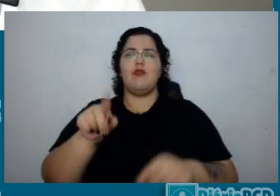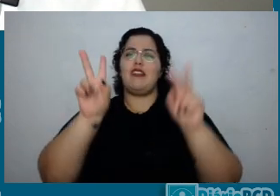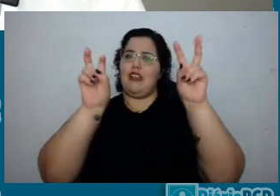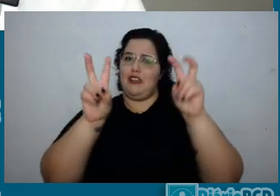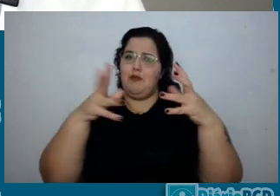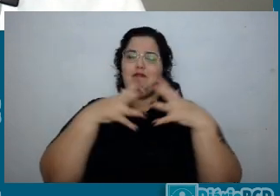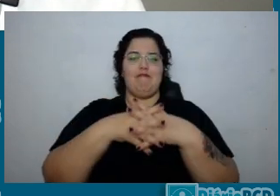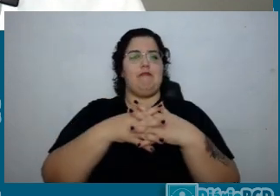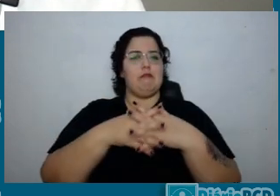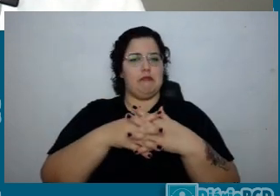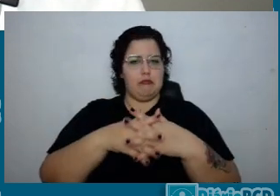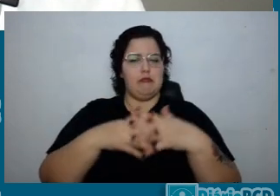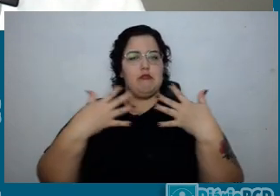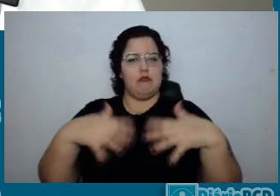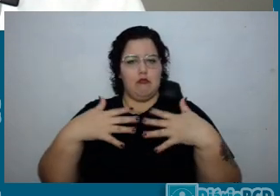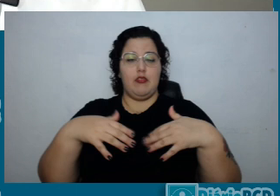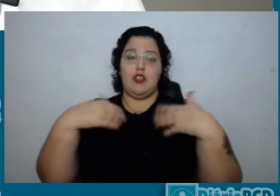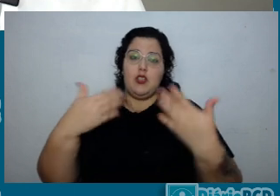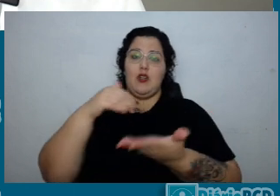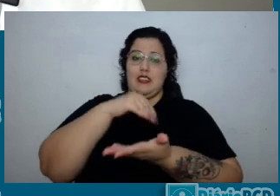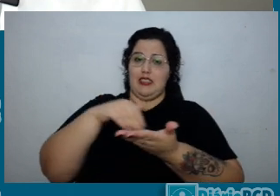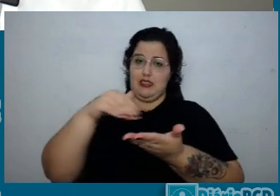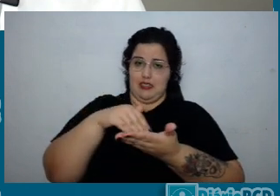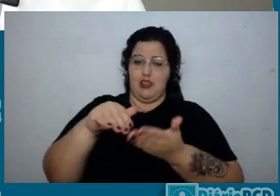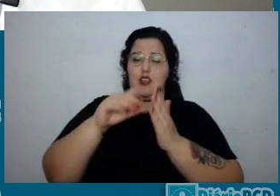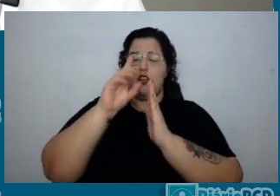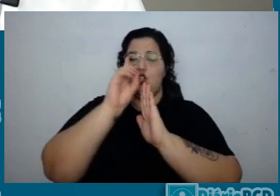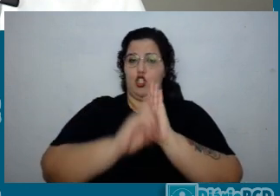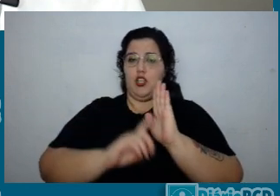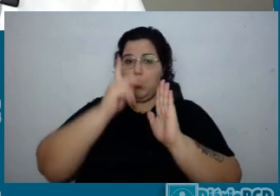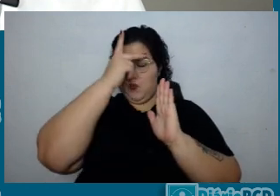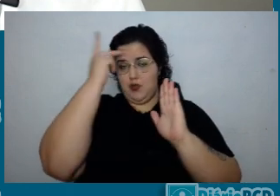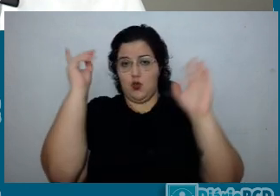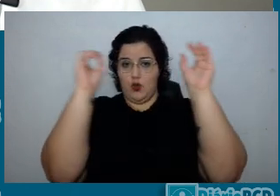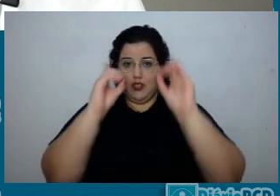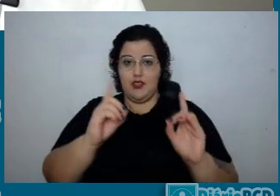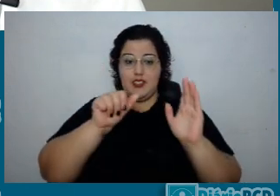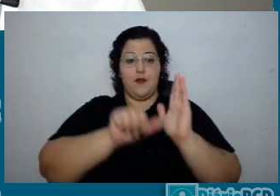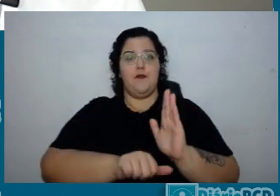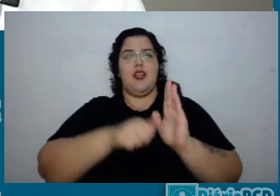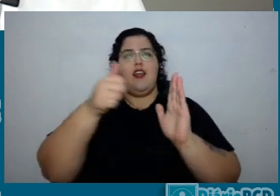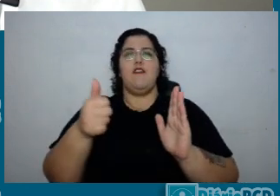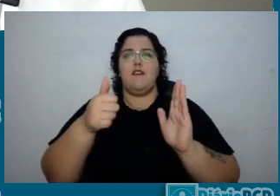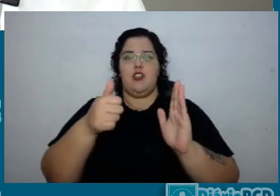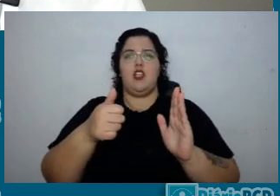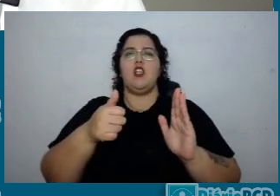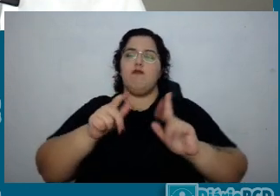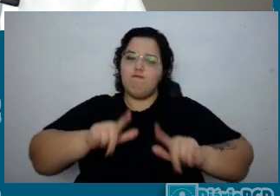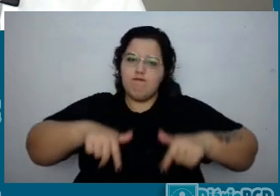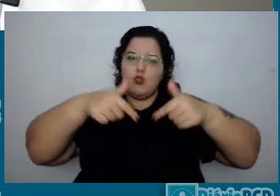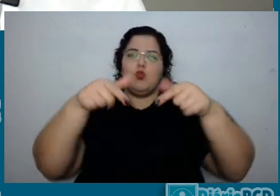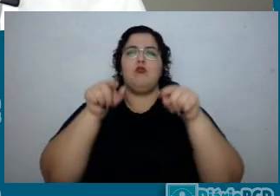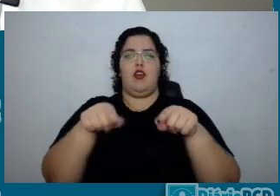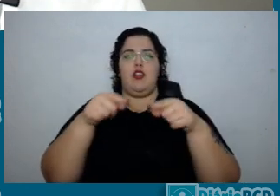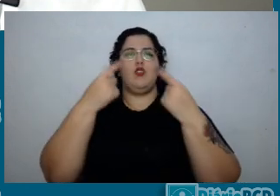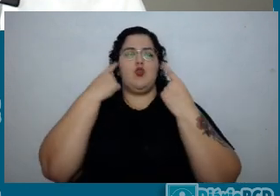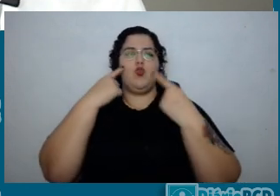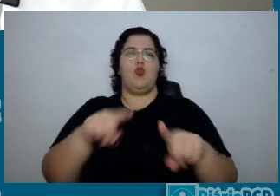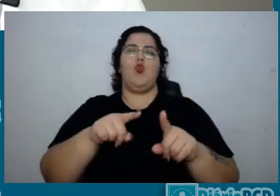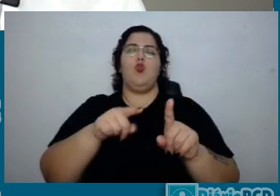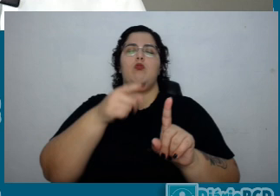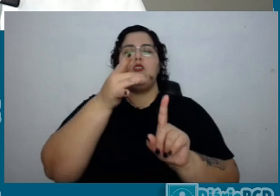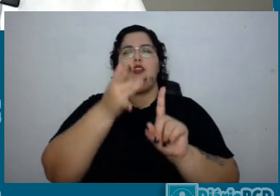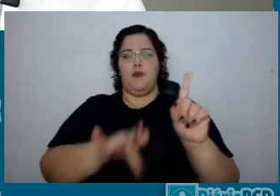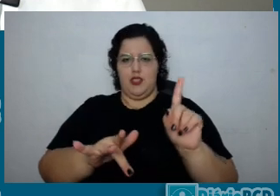aqui bastante complexa, que essa Secretaria Nacional dos Direitos da Pessoa com Deficiência, pela primeira vez, encara de frente, né, o combate à